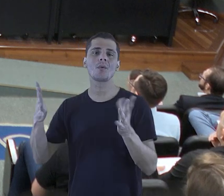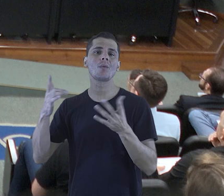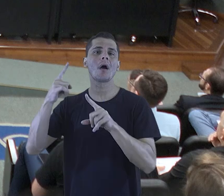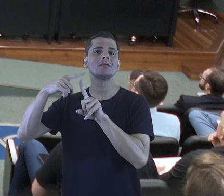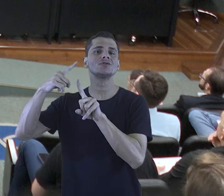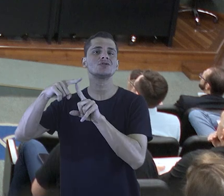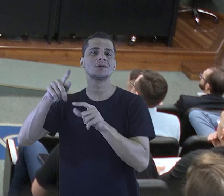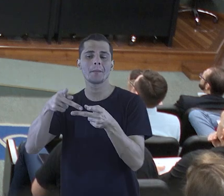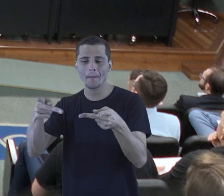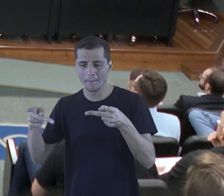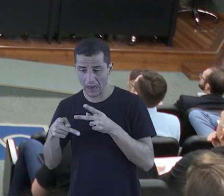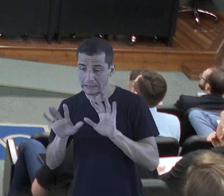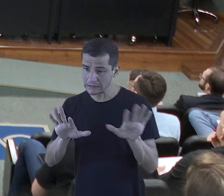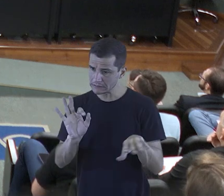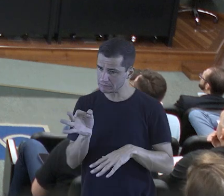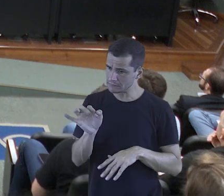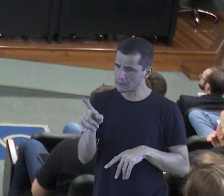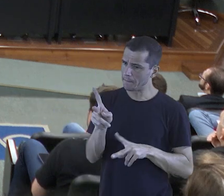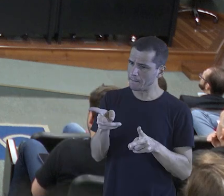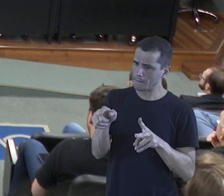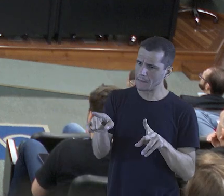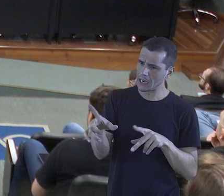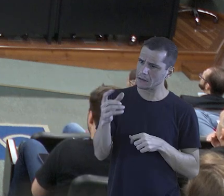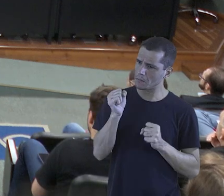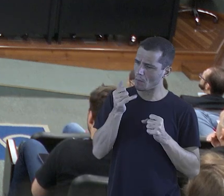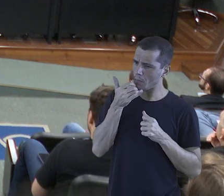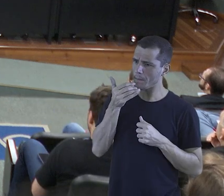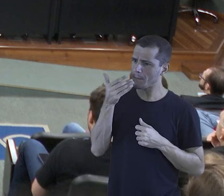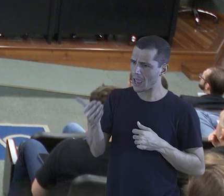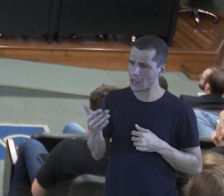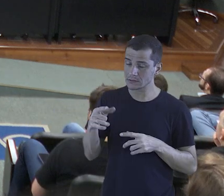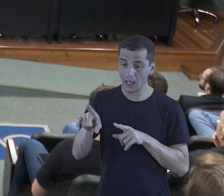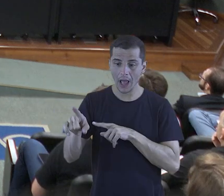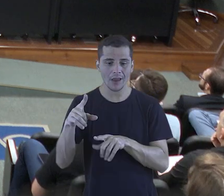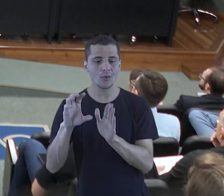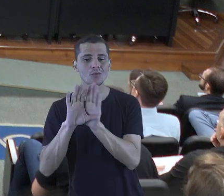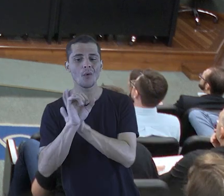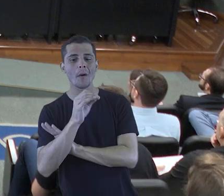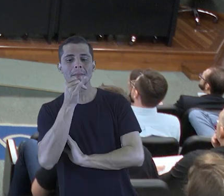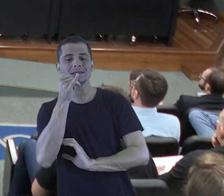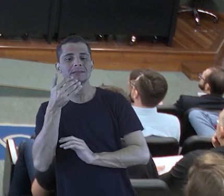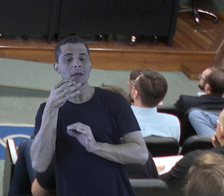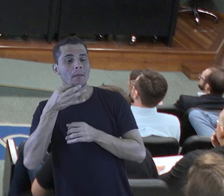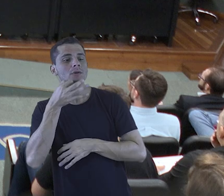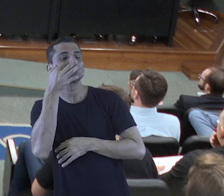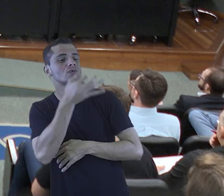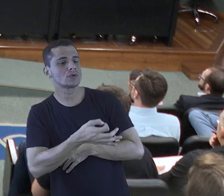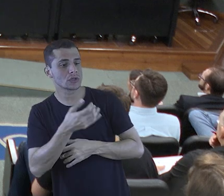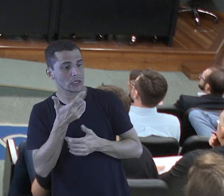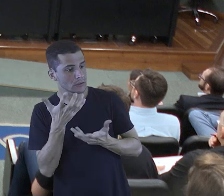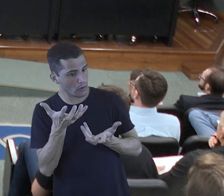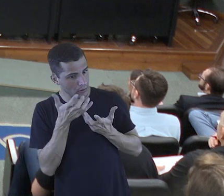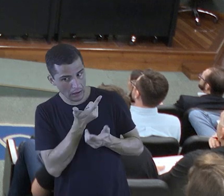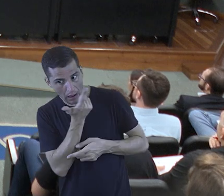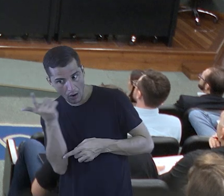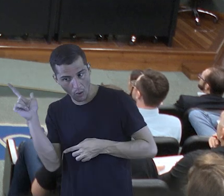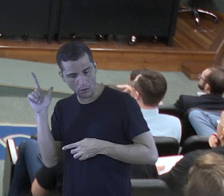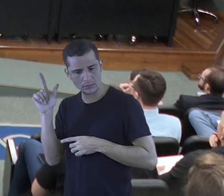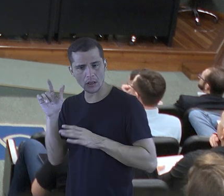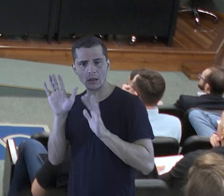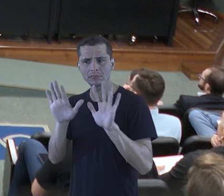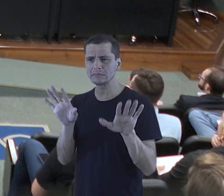acordo com os nossos sistemas, nas últimas 12 vezes o senhor pediu pizza de salame com queijo, massa grossa e borda recheada. Isso, pode fazer essa mesmo.